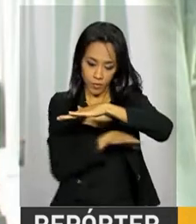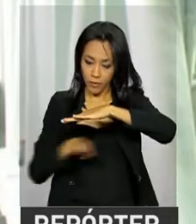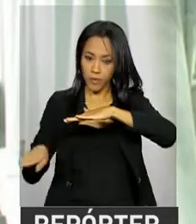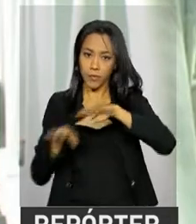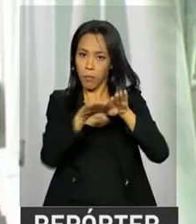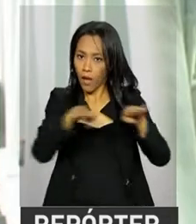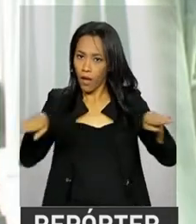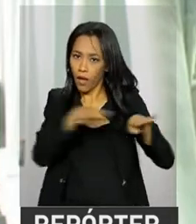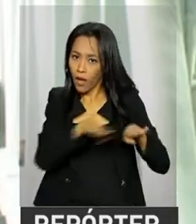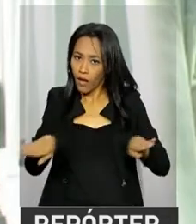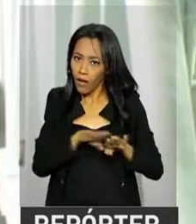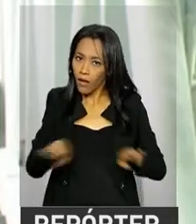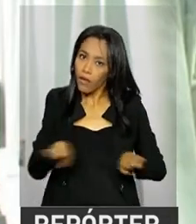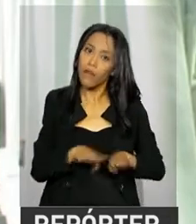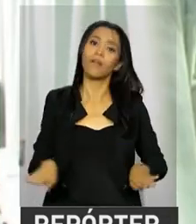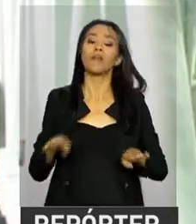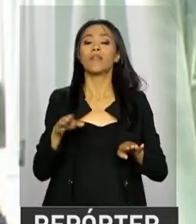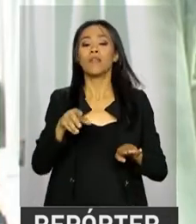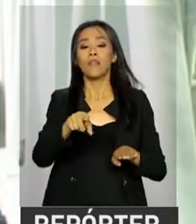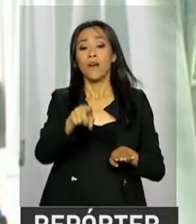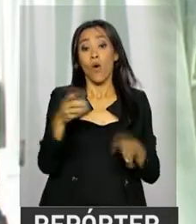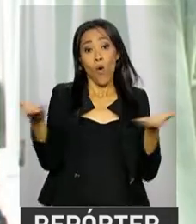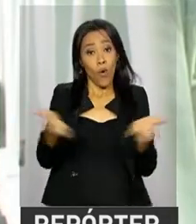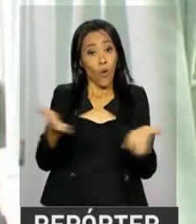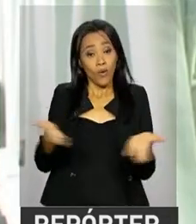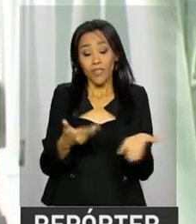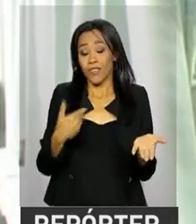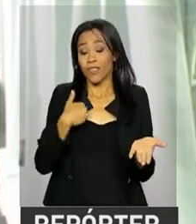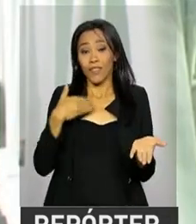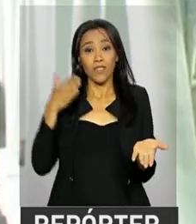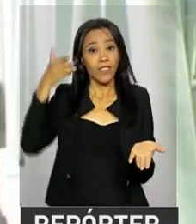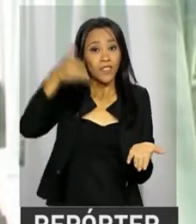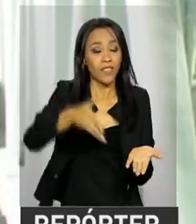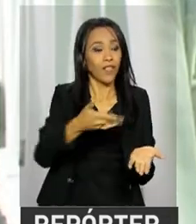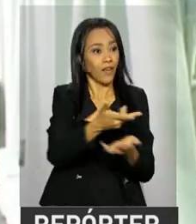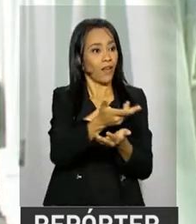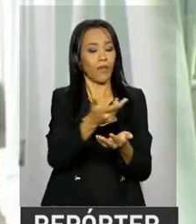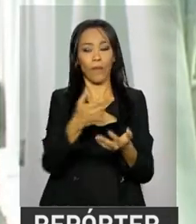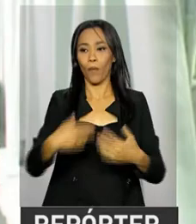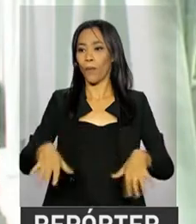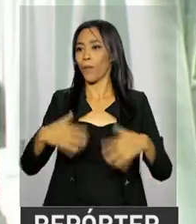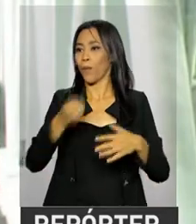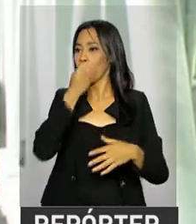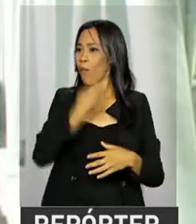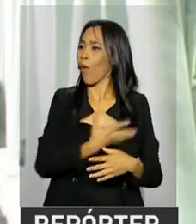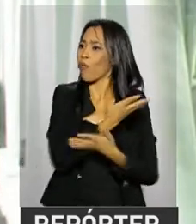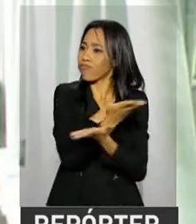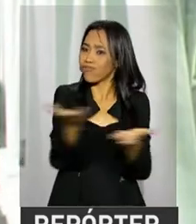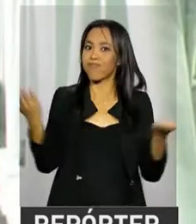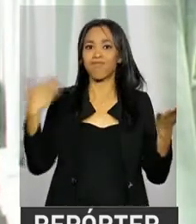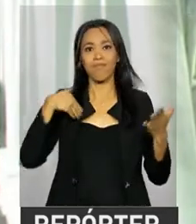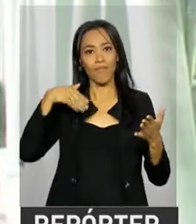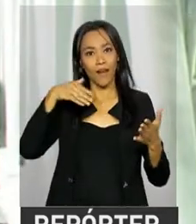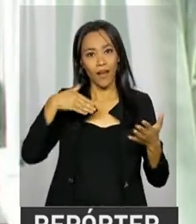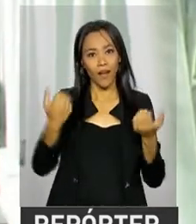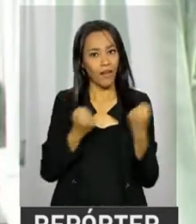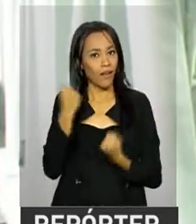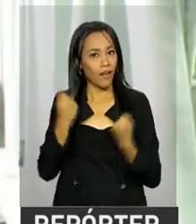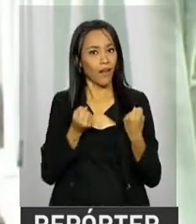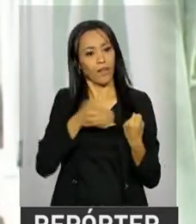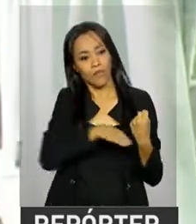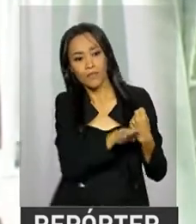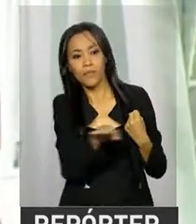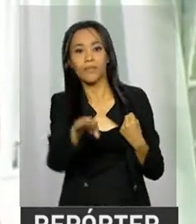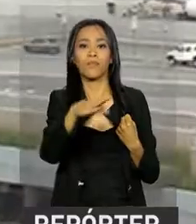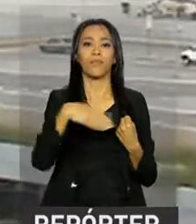todos os embarques muito concentrados. Hoje você tem uma mobilidade maior para se locomover,